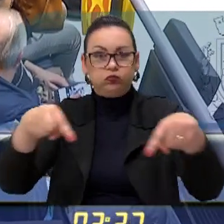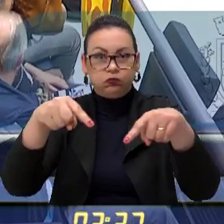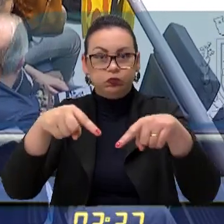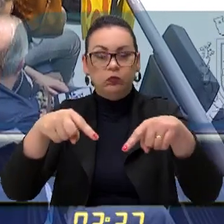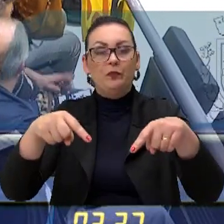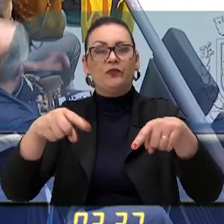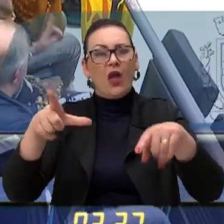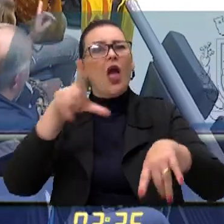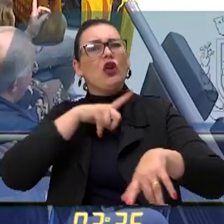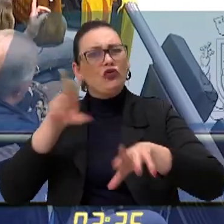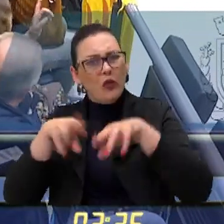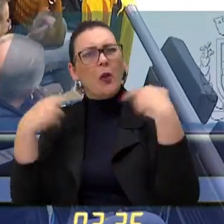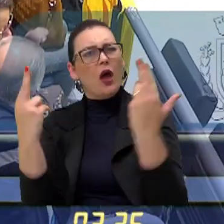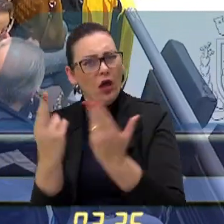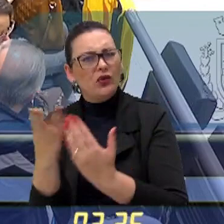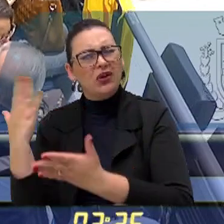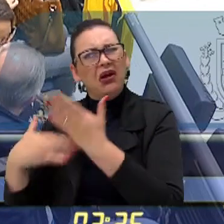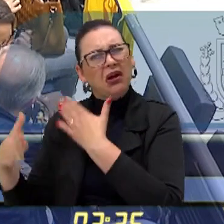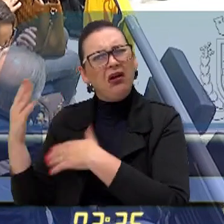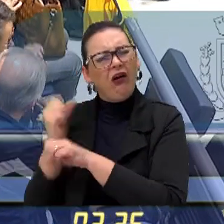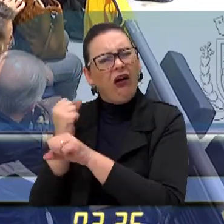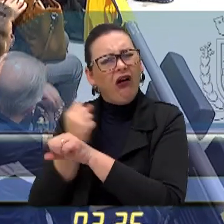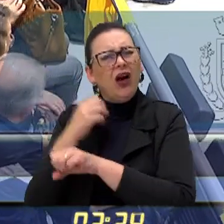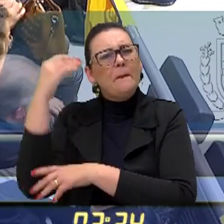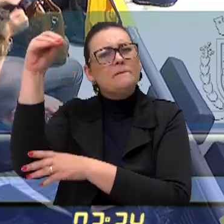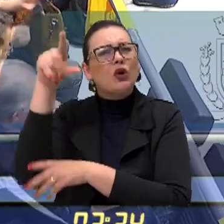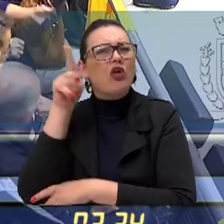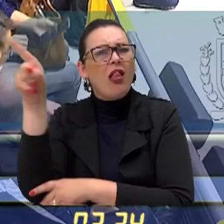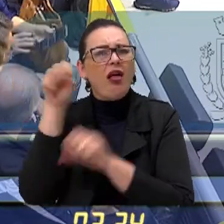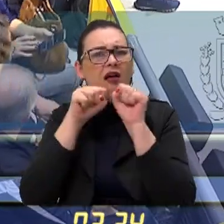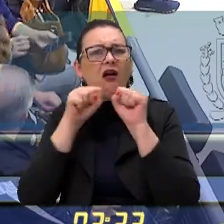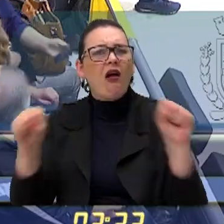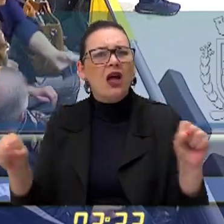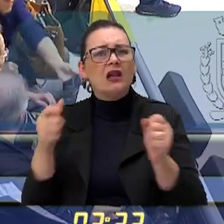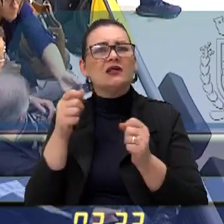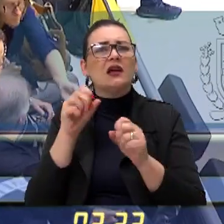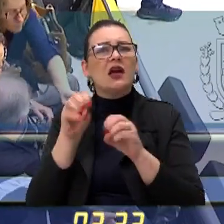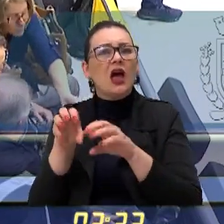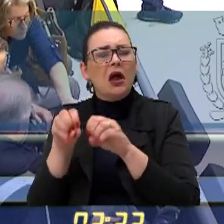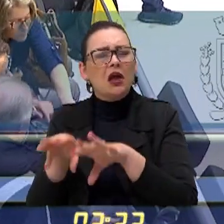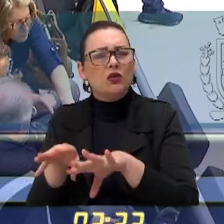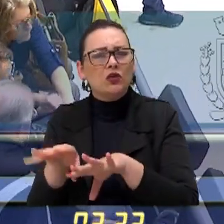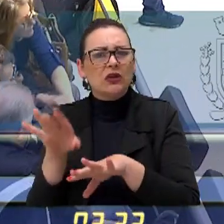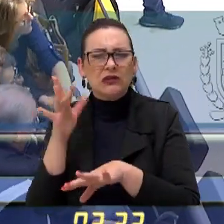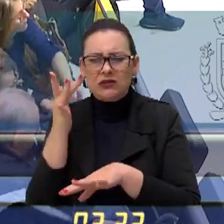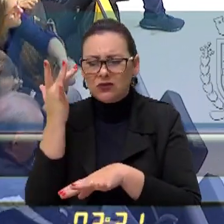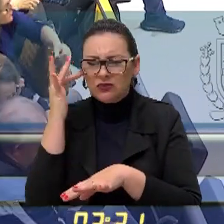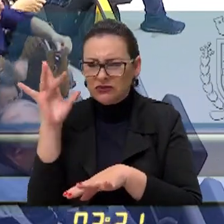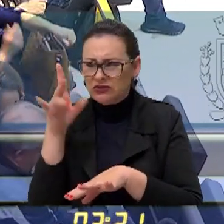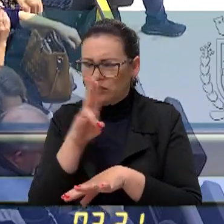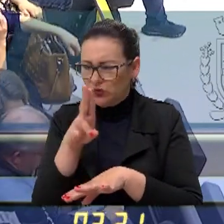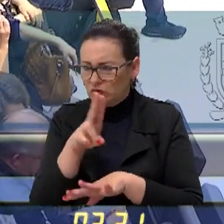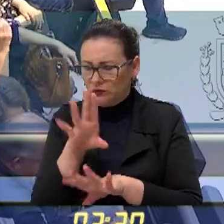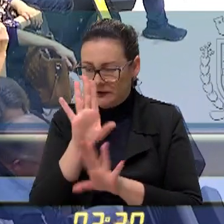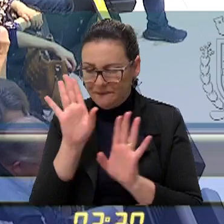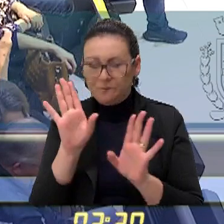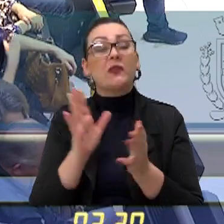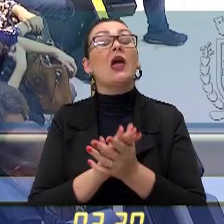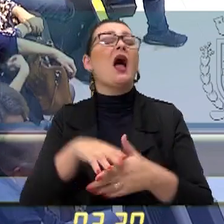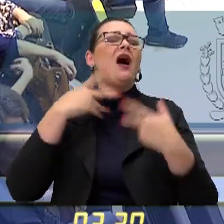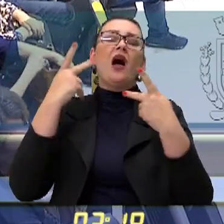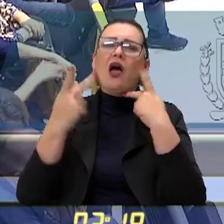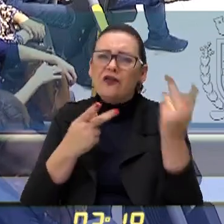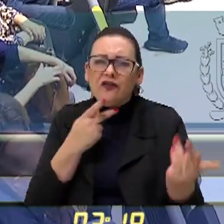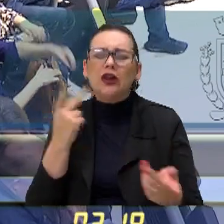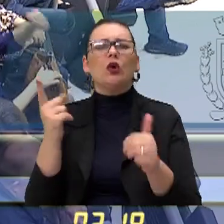numa reunião há tantos anos atrás, Yara, lá em Porto Alegre, com o secretário da Educação, que não me recordo o nome agora. Então ele falou